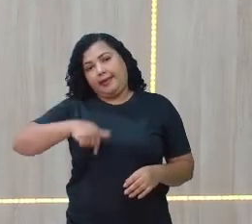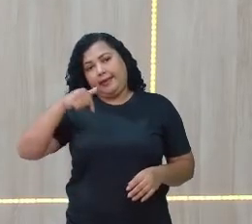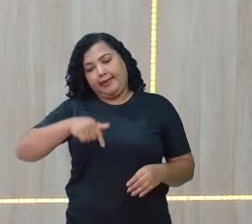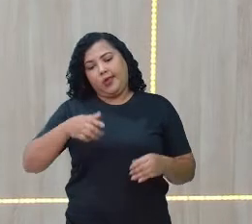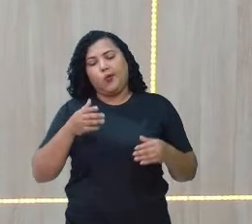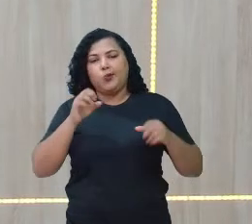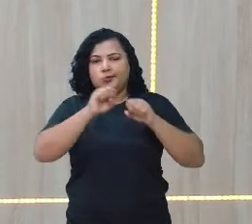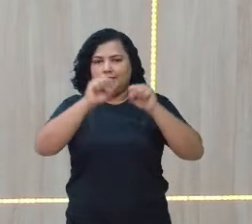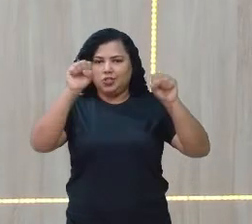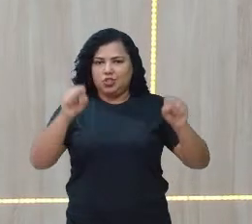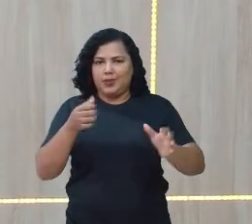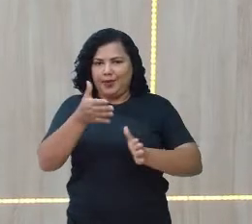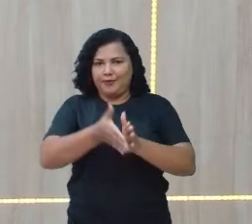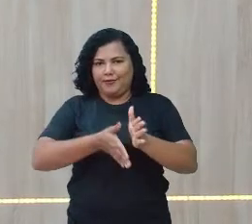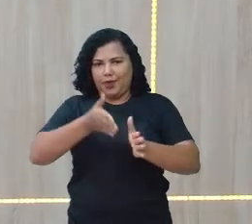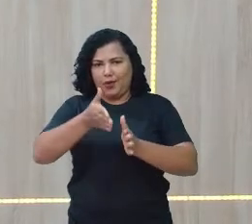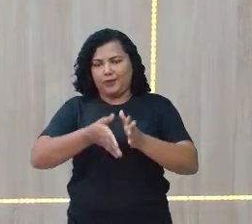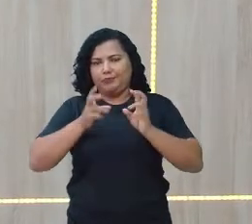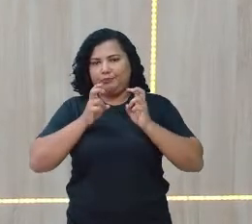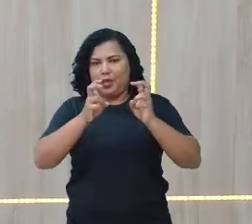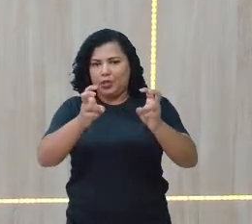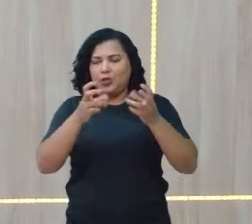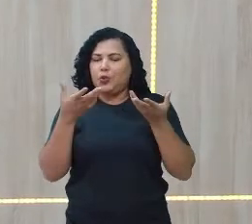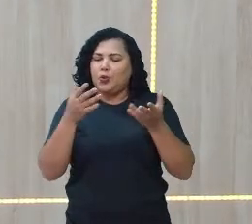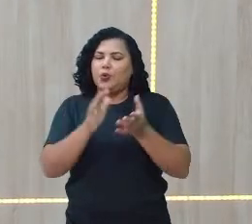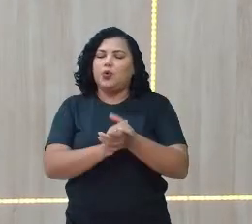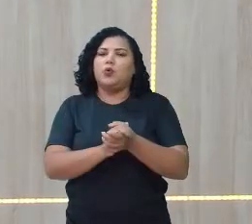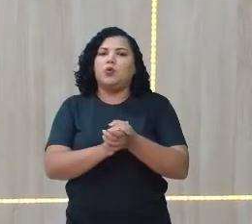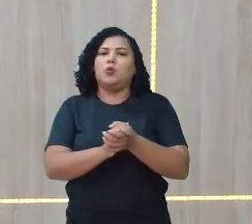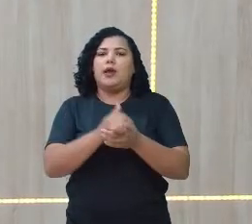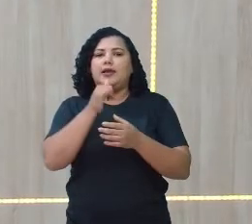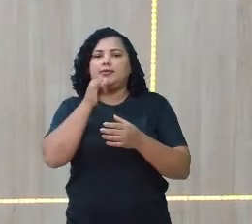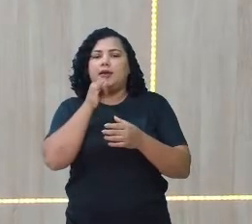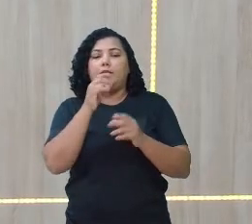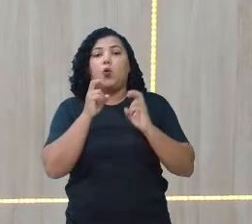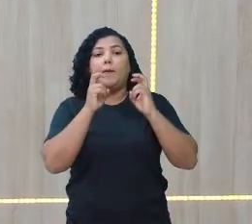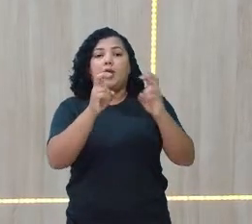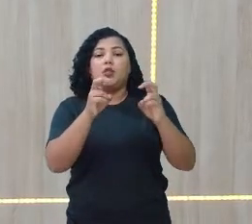né, urbana, ela atende, né, o destino final Camaragibe,